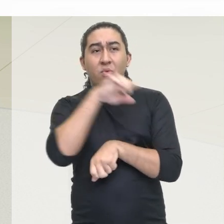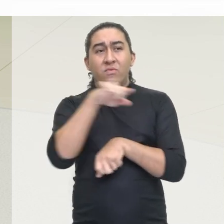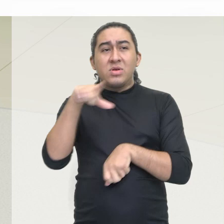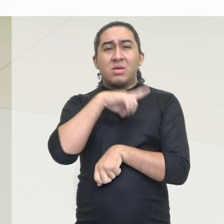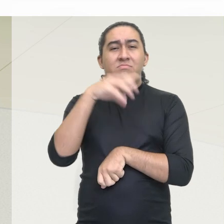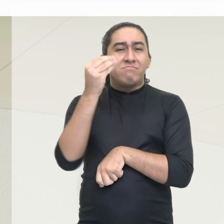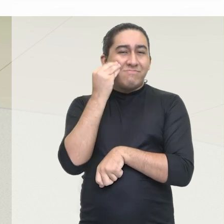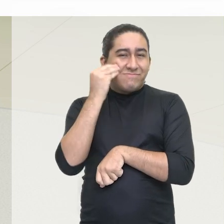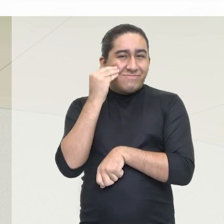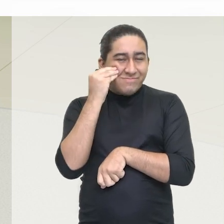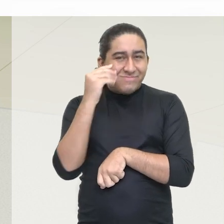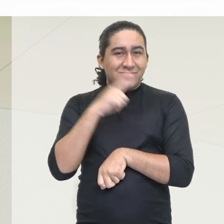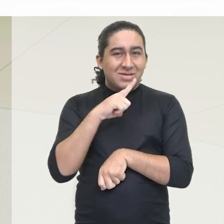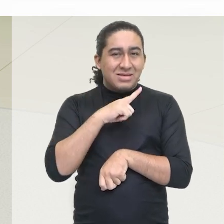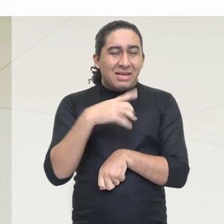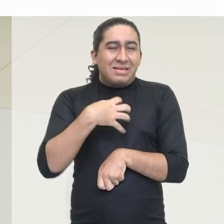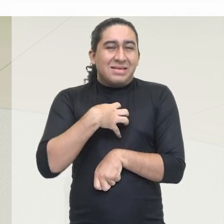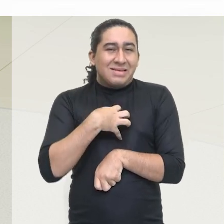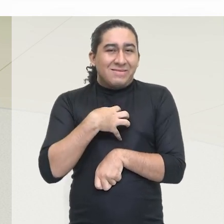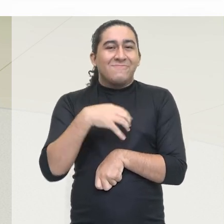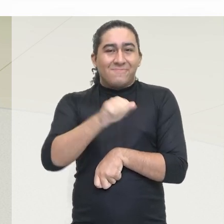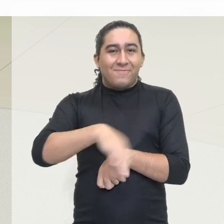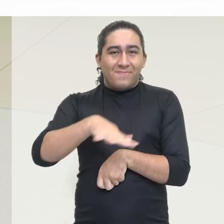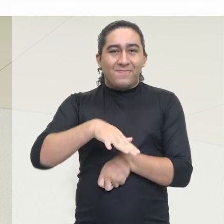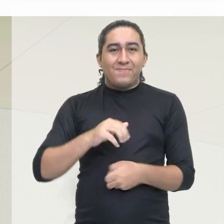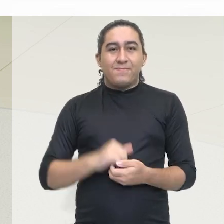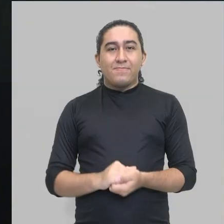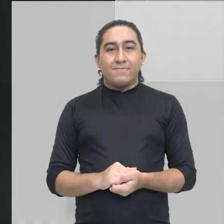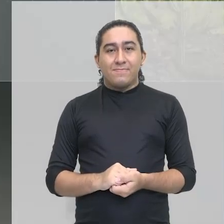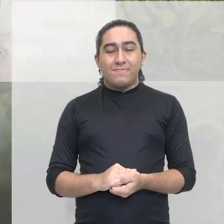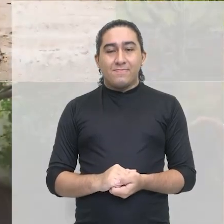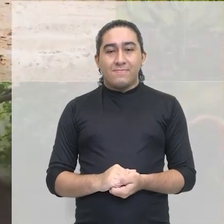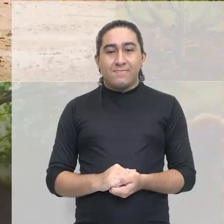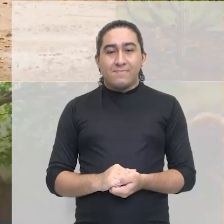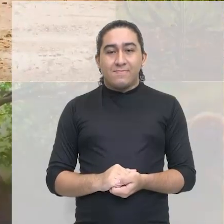aí representado dentro desses biomas.